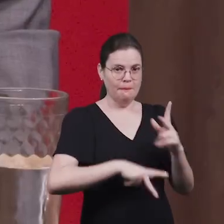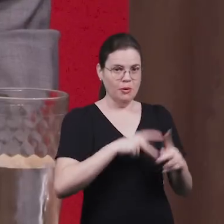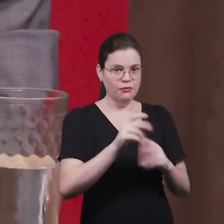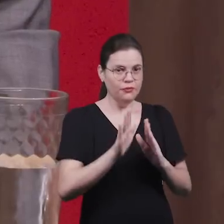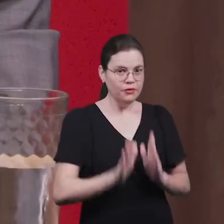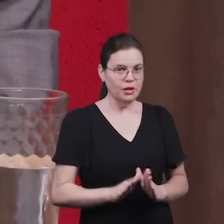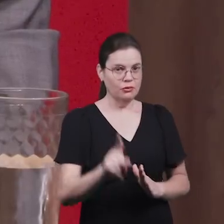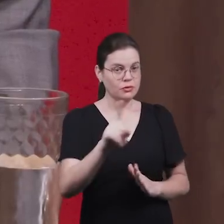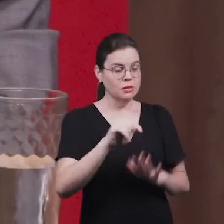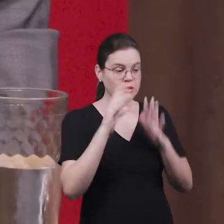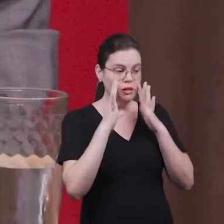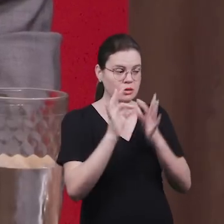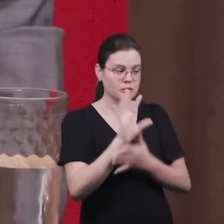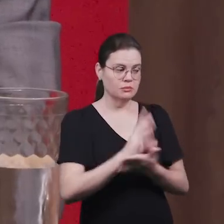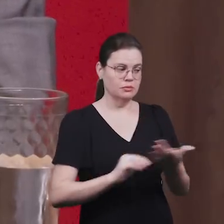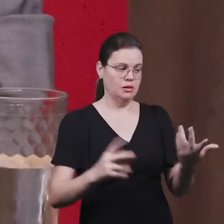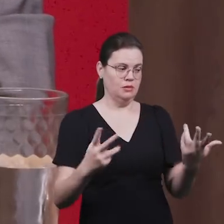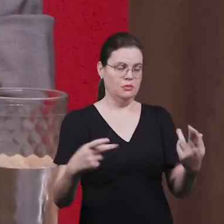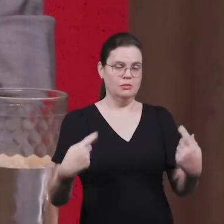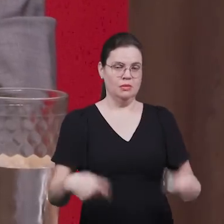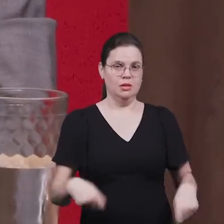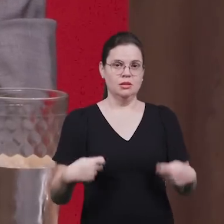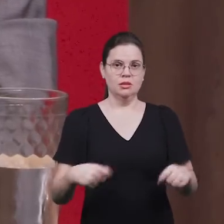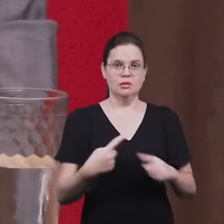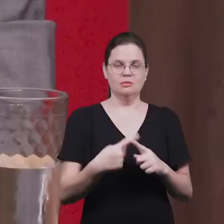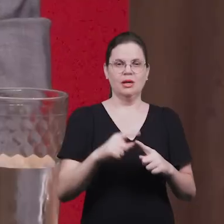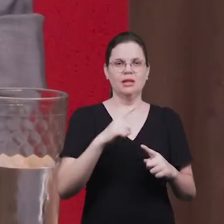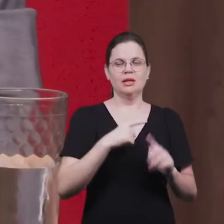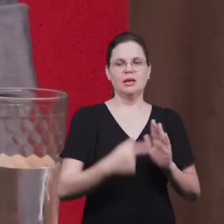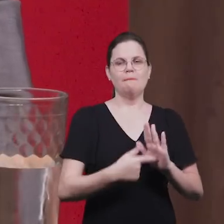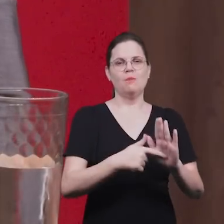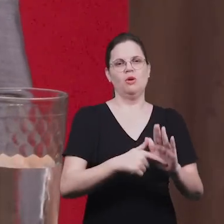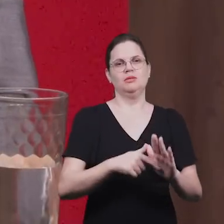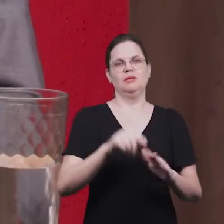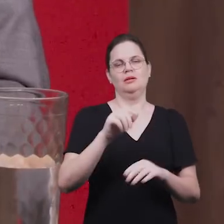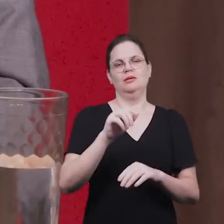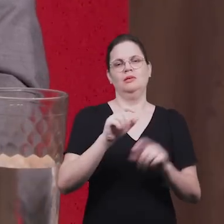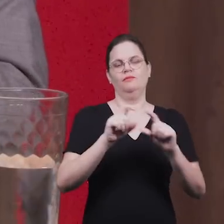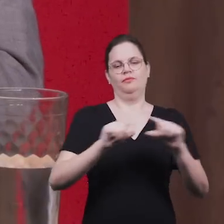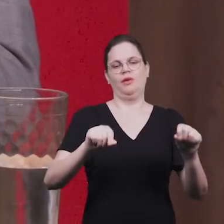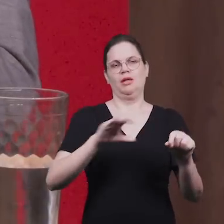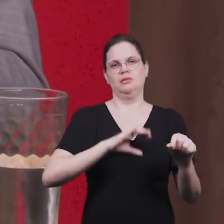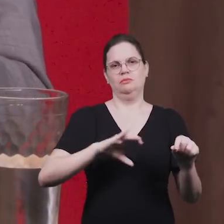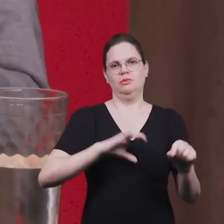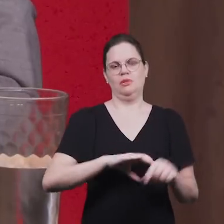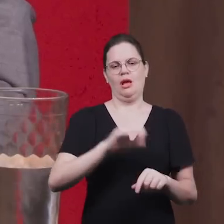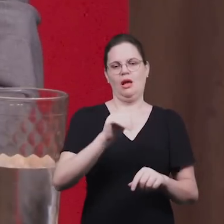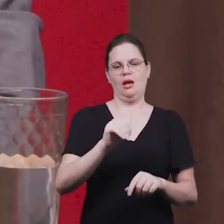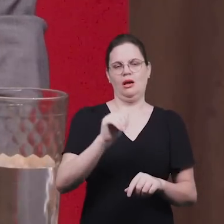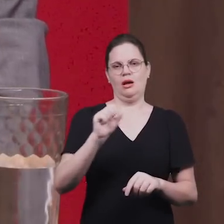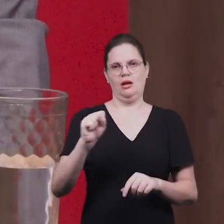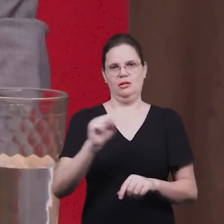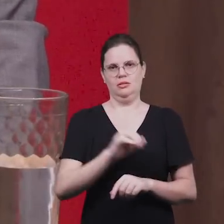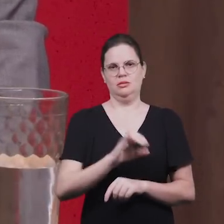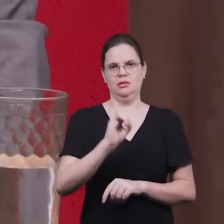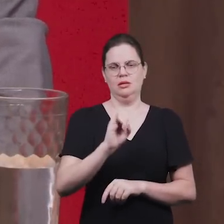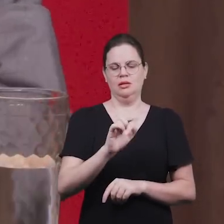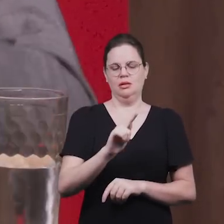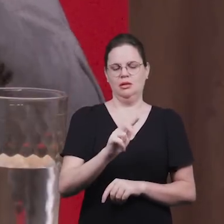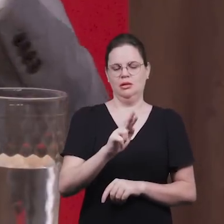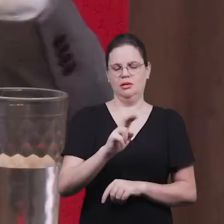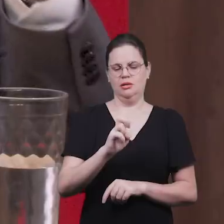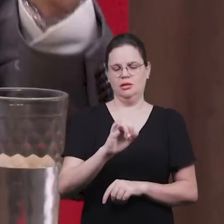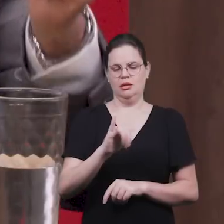Espírito diz às igrejas. Então, as igrejas aí, havia muita interpretação de texto, dizendo